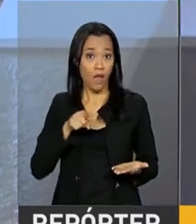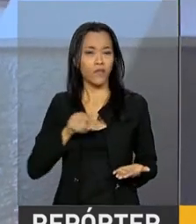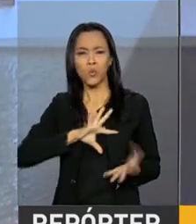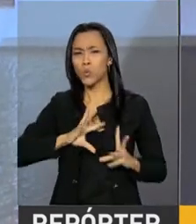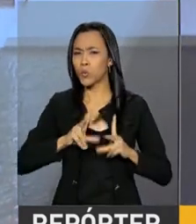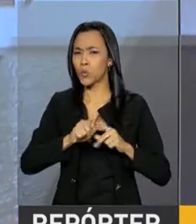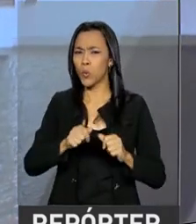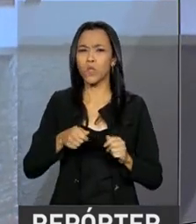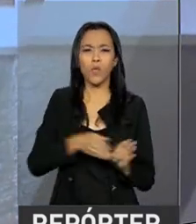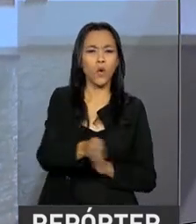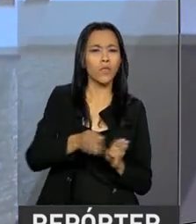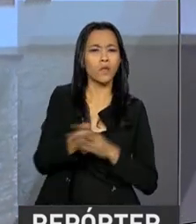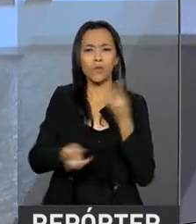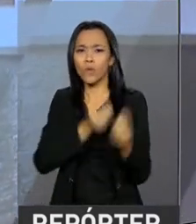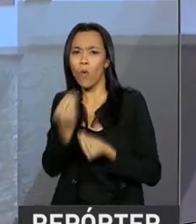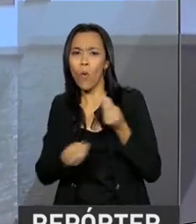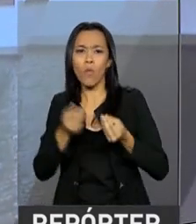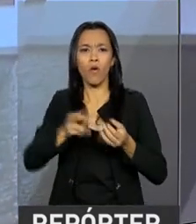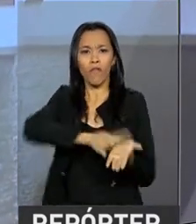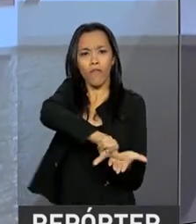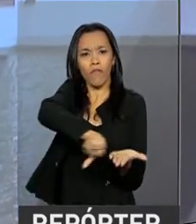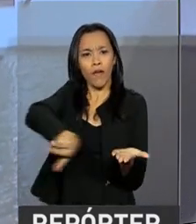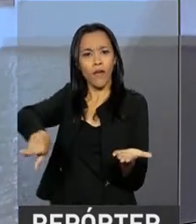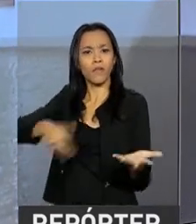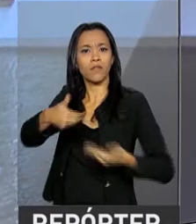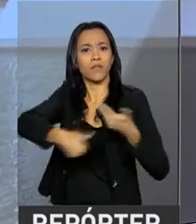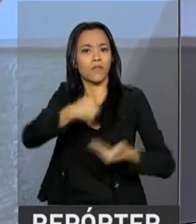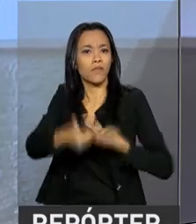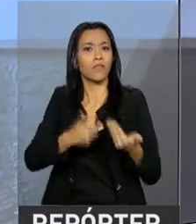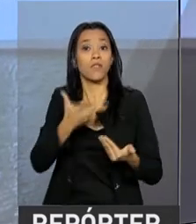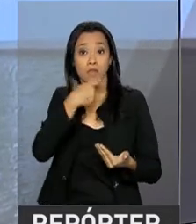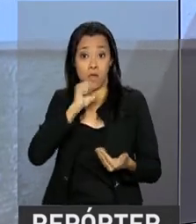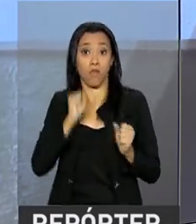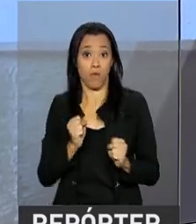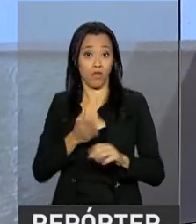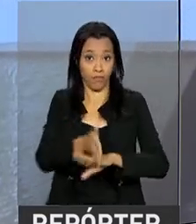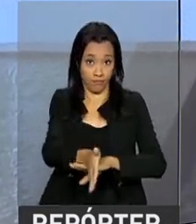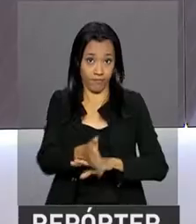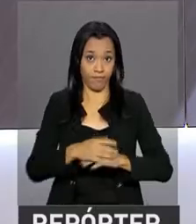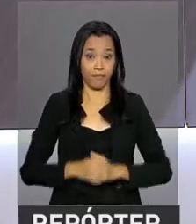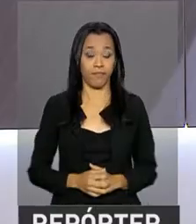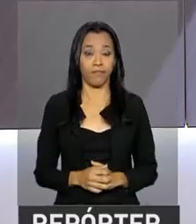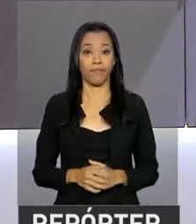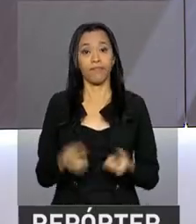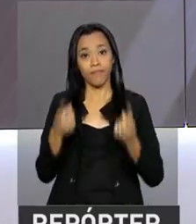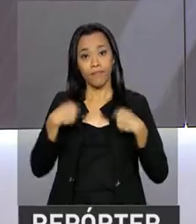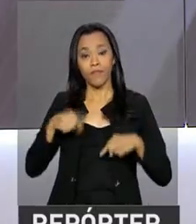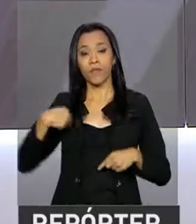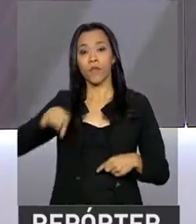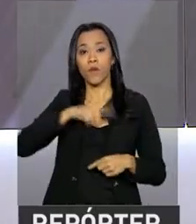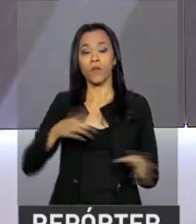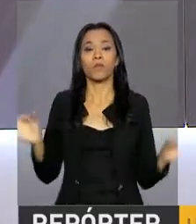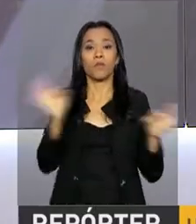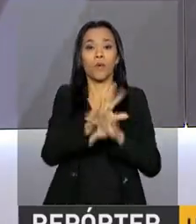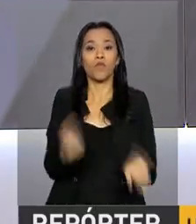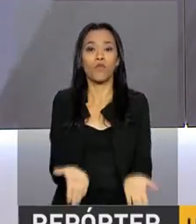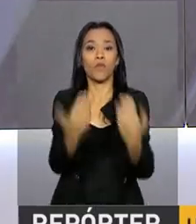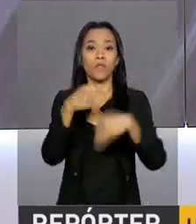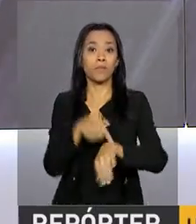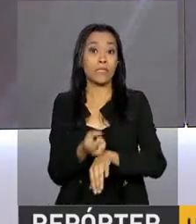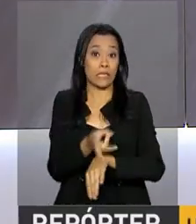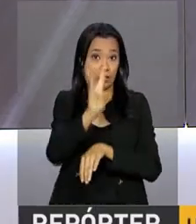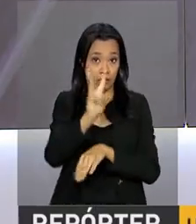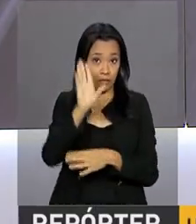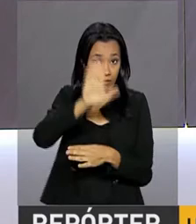estão todas as orientações sobre os serviços oferecidos e quem pode ter acesso a ficamos por aqui voltamos às três